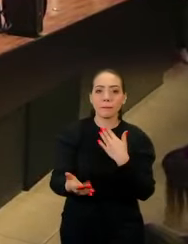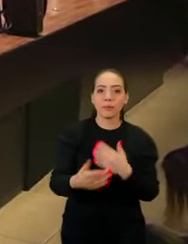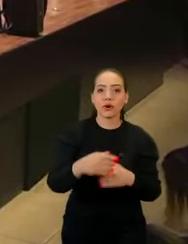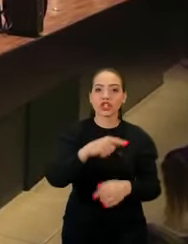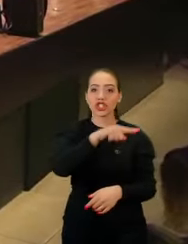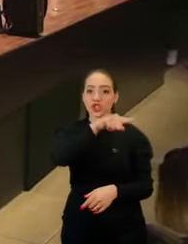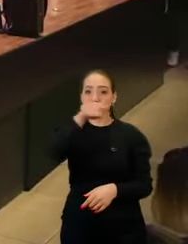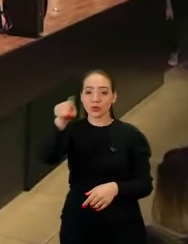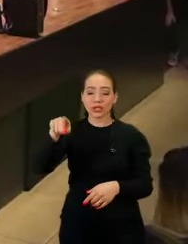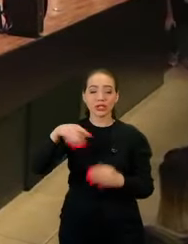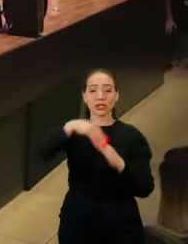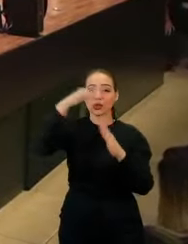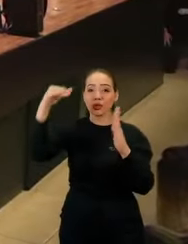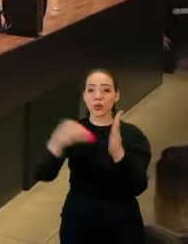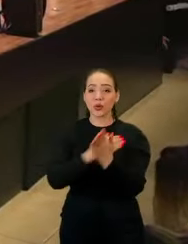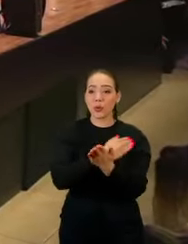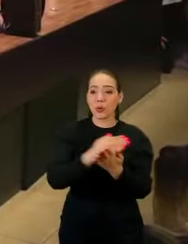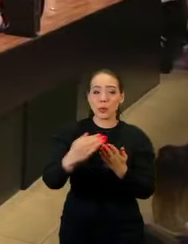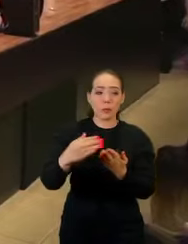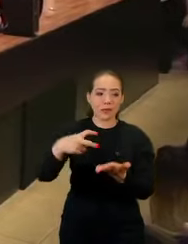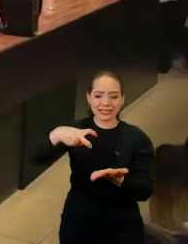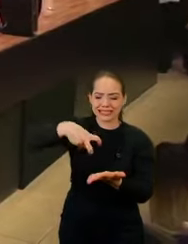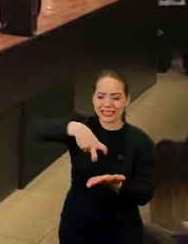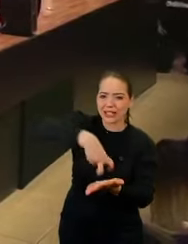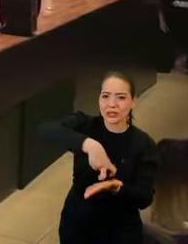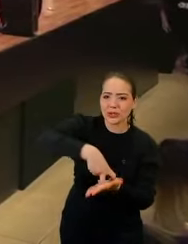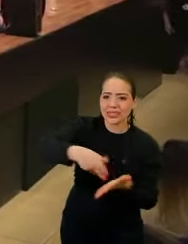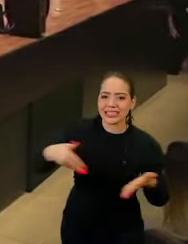Se prostre diante daquele que é digno.